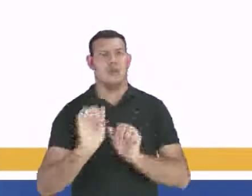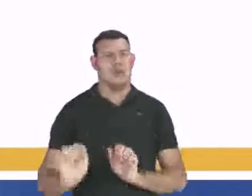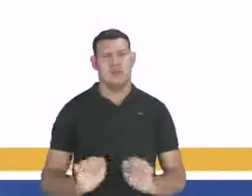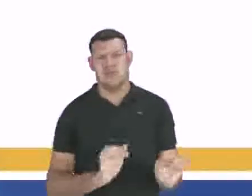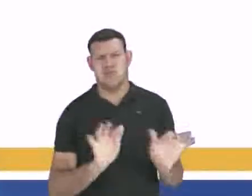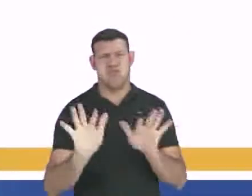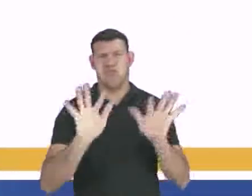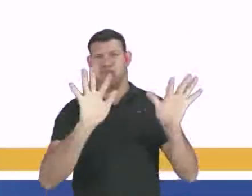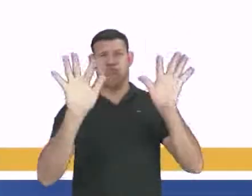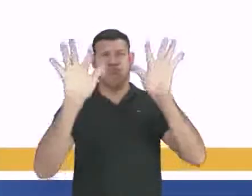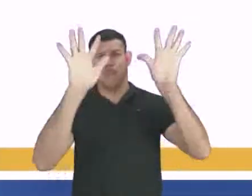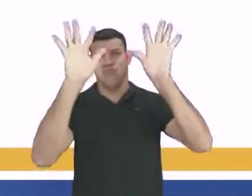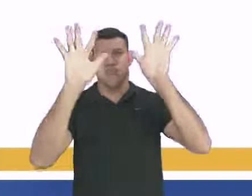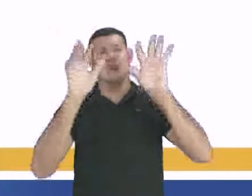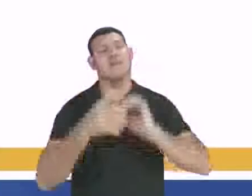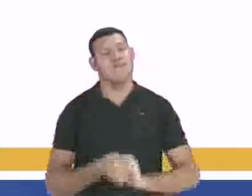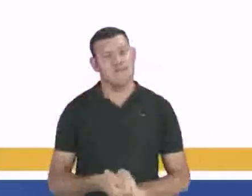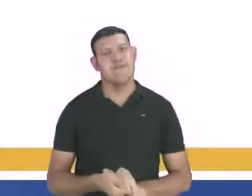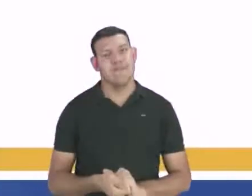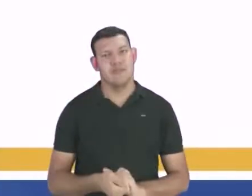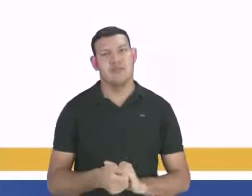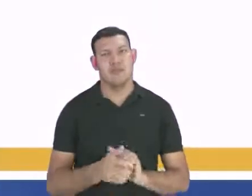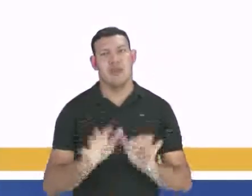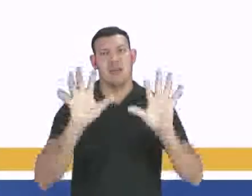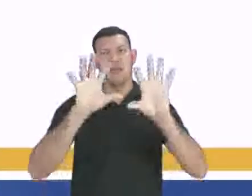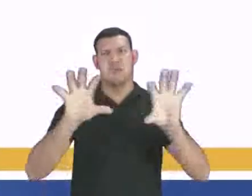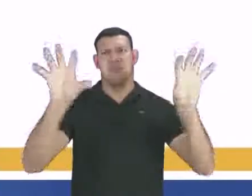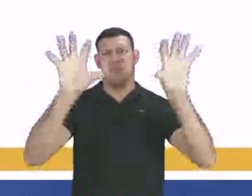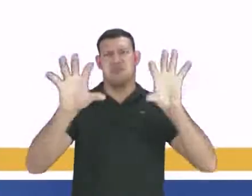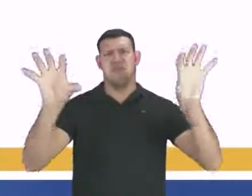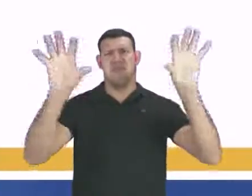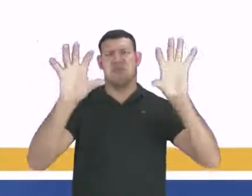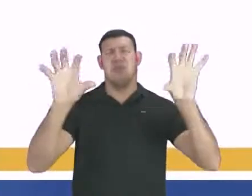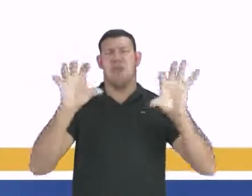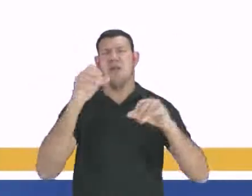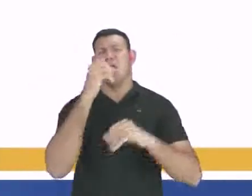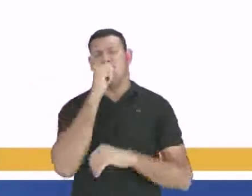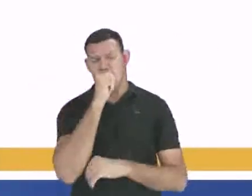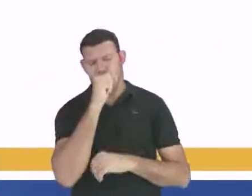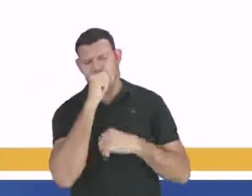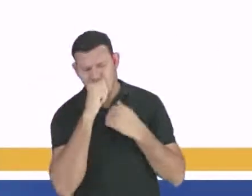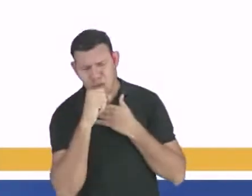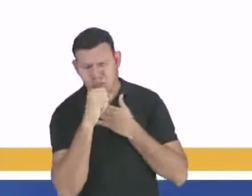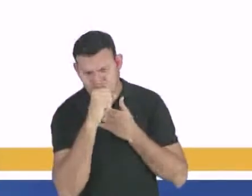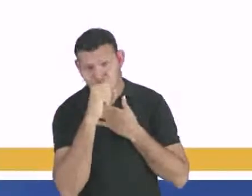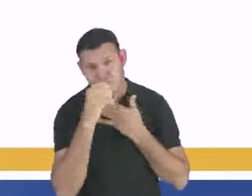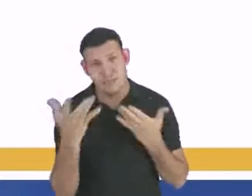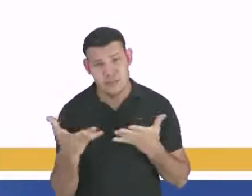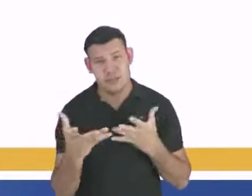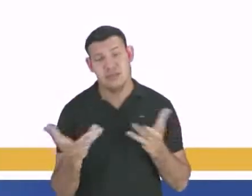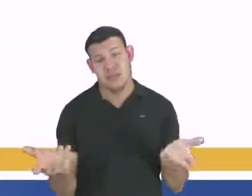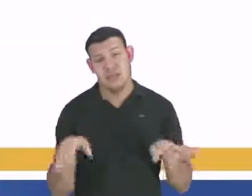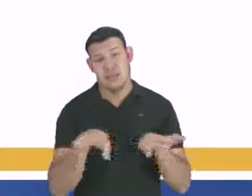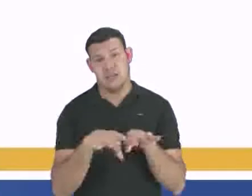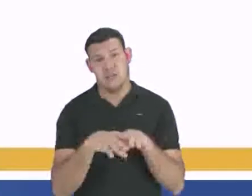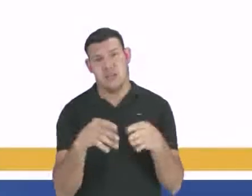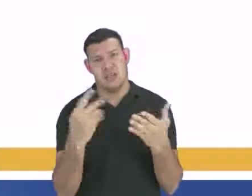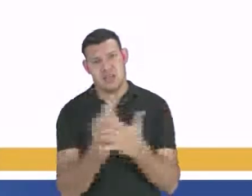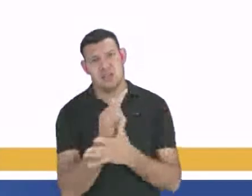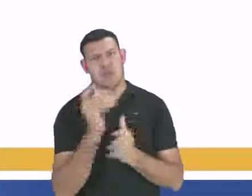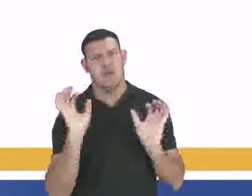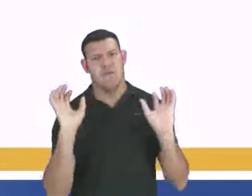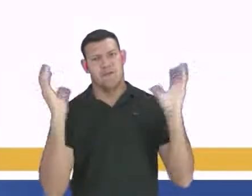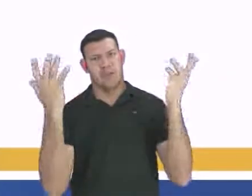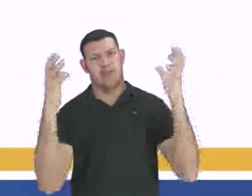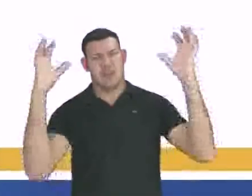combustão, são liberados ali diversos gases que vão, né, poluir a atmosfera, vão causar fenômenos como a chuva ácida, né? Tudo